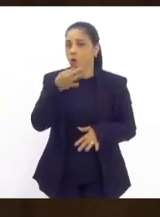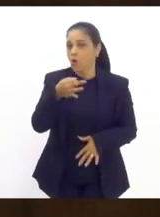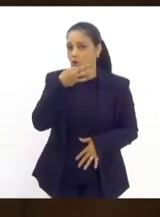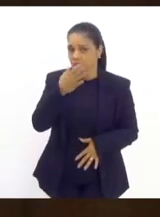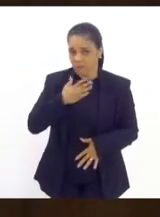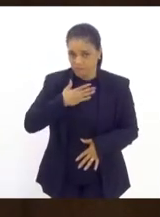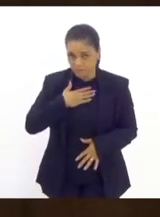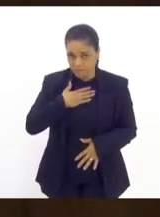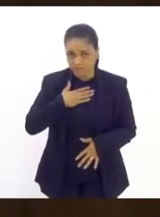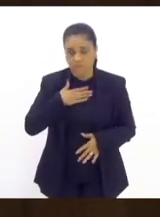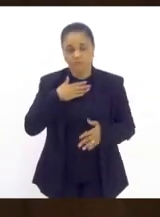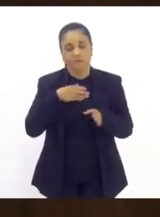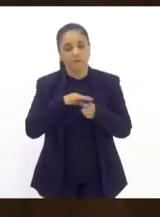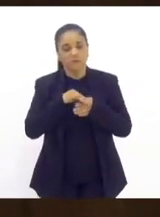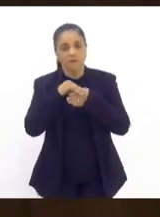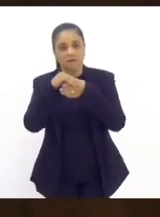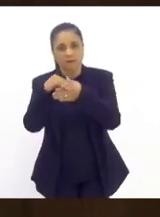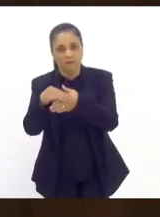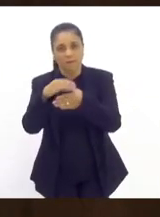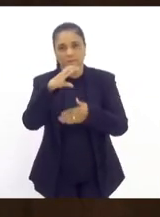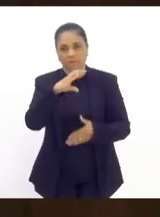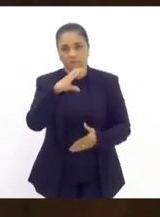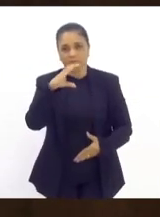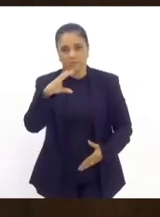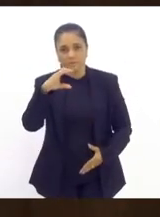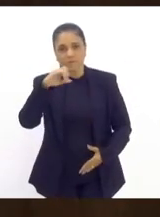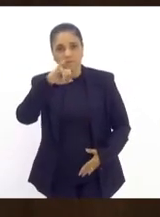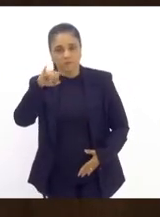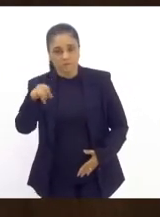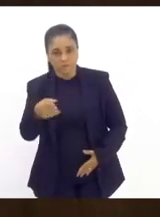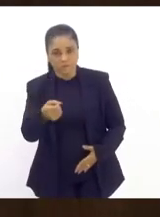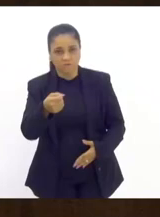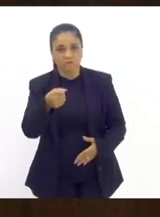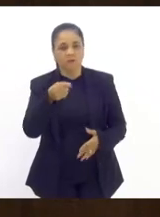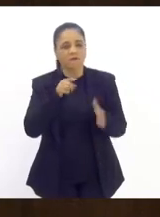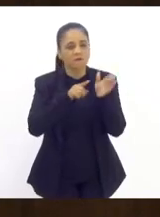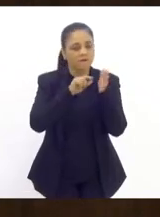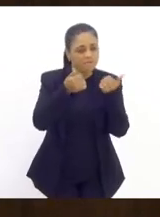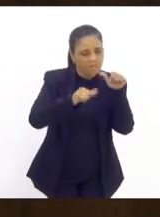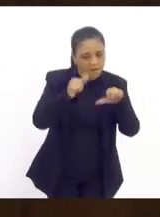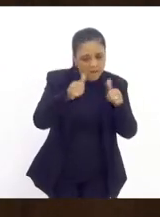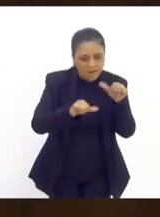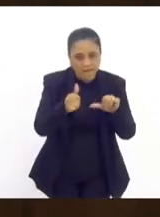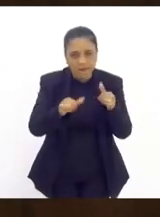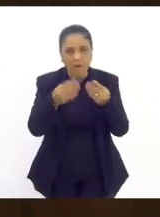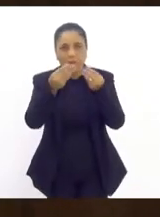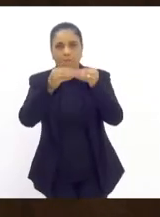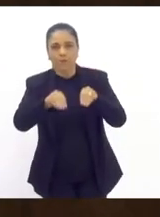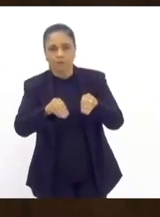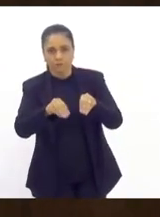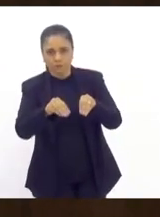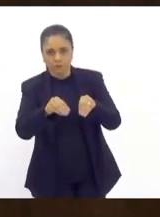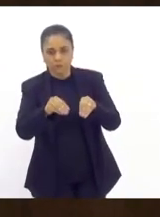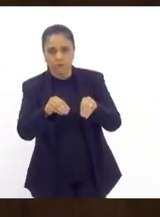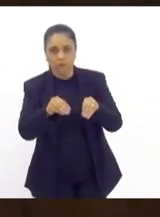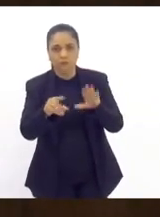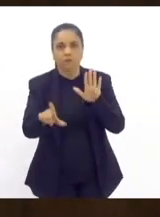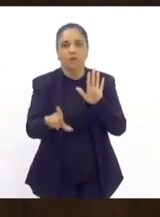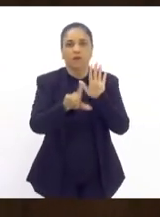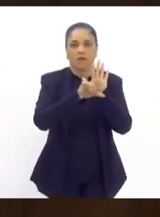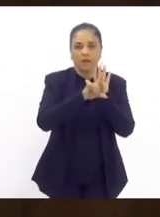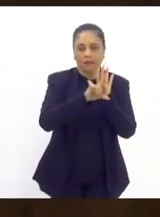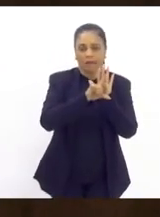encaminhar ccj para avaliar eventual prejudicabilidade em função da lei